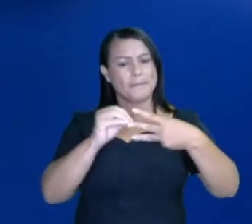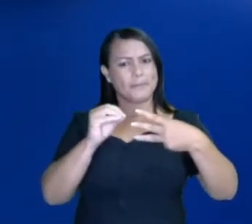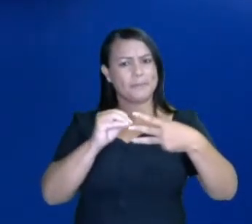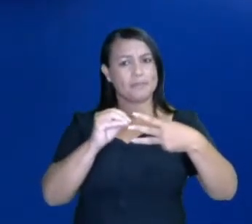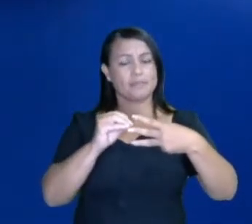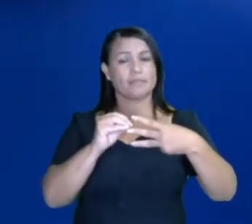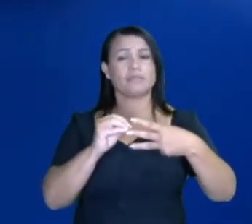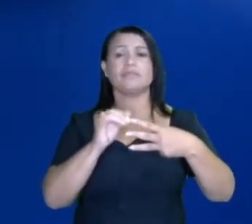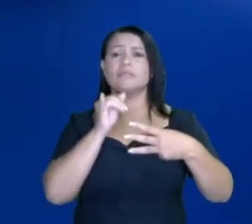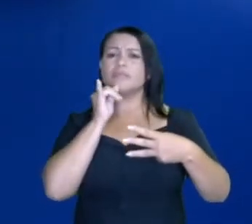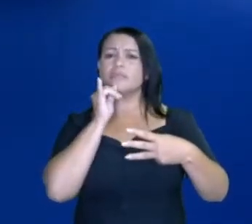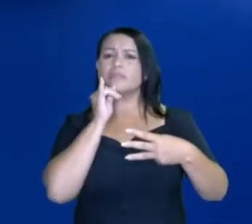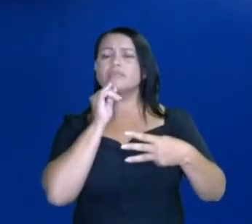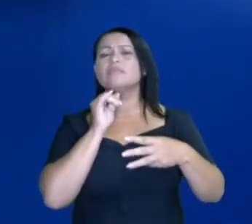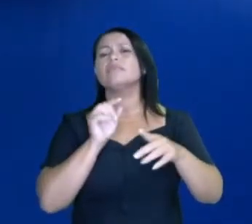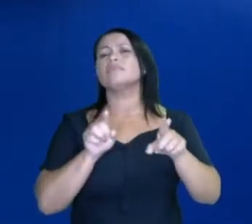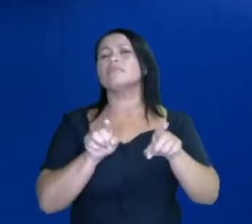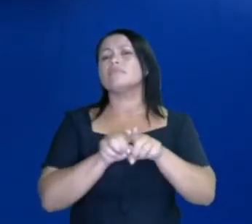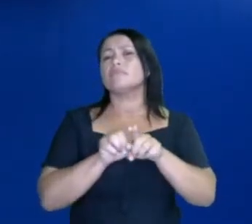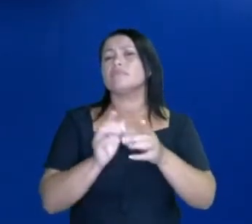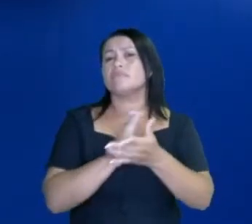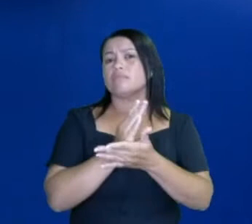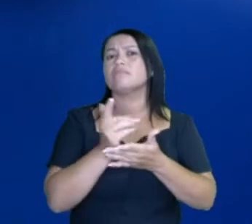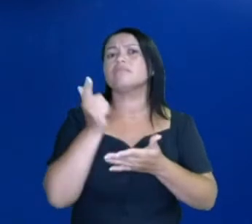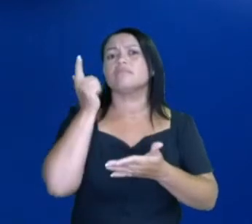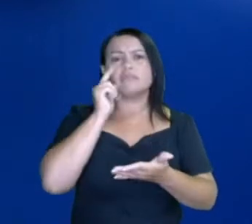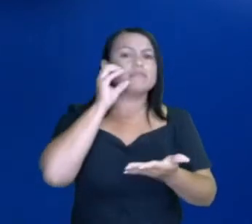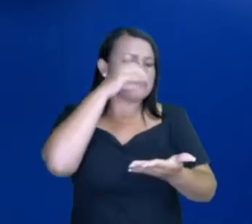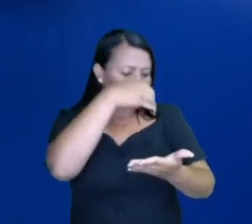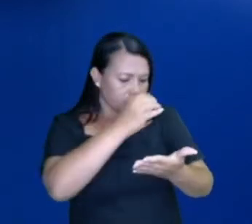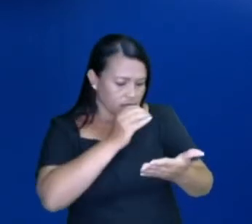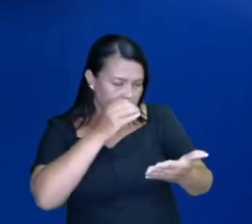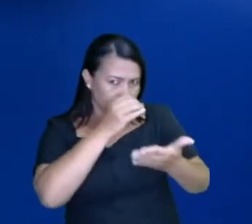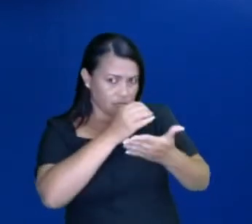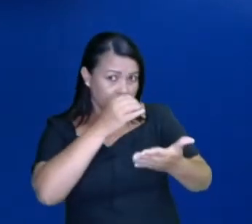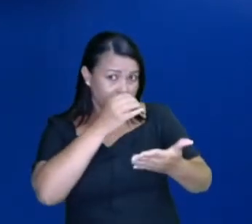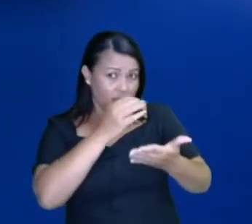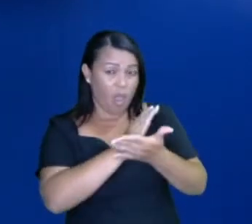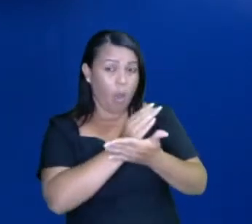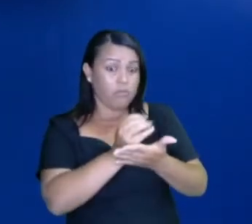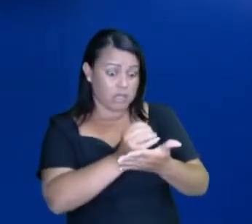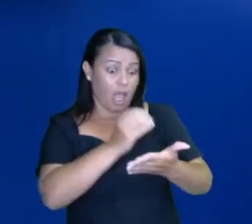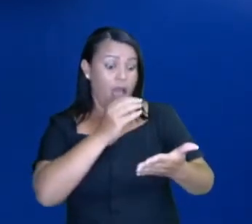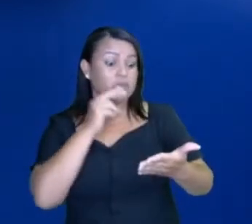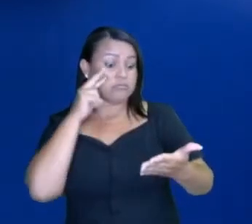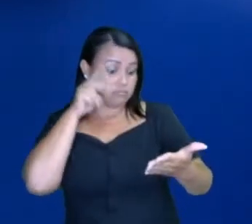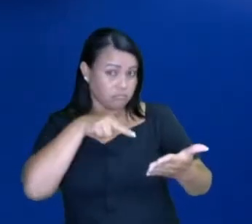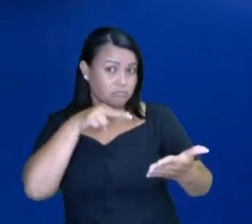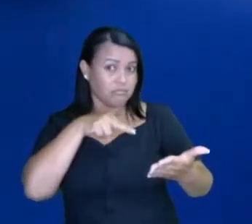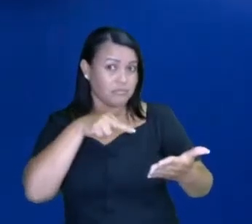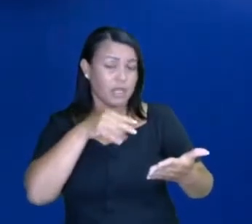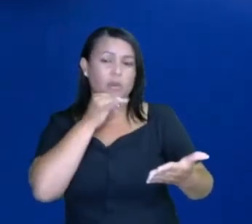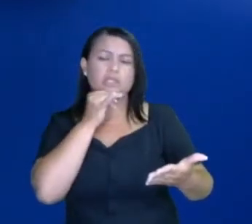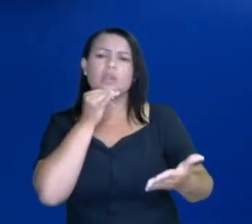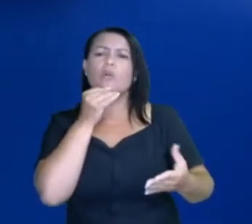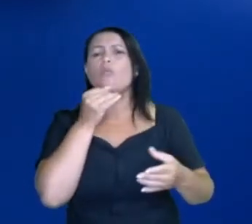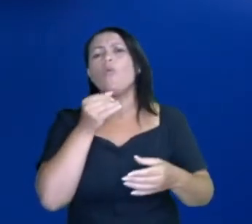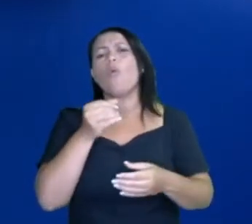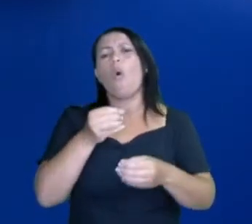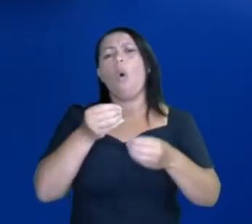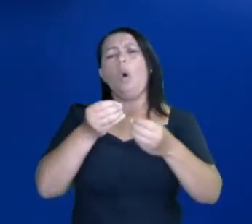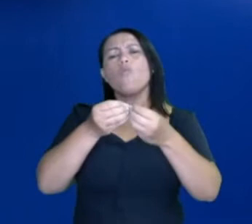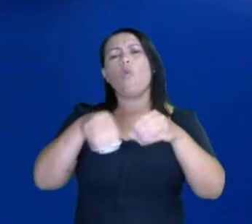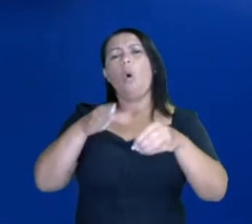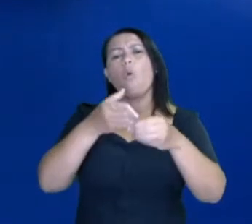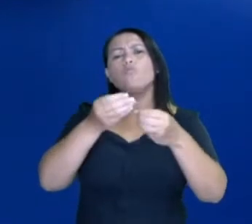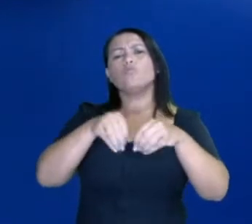significa obrigatoriamente que será microscópica. Algumas células são grandes, são macroscópicas, por exemplo, como o ovo. O ovo